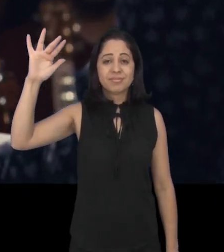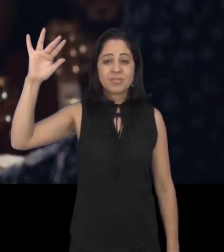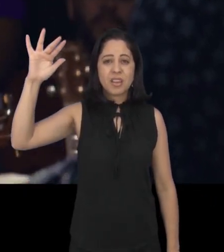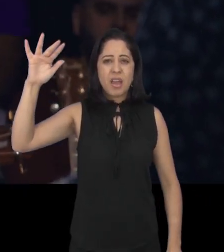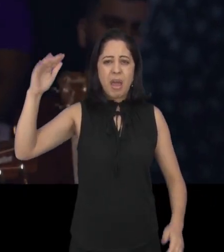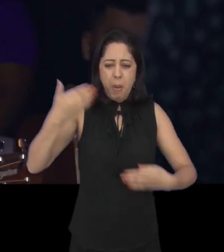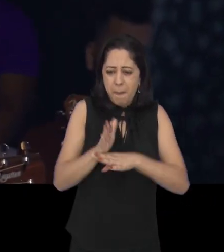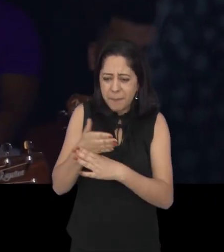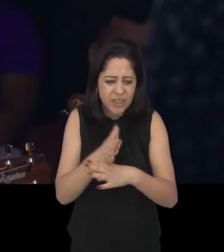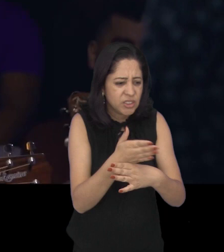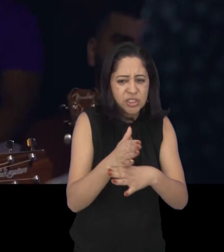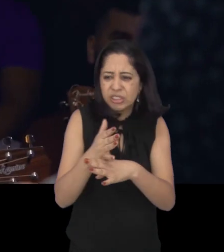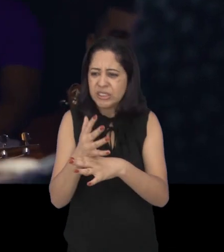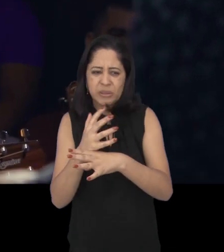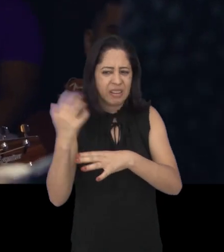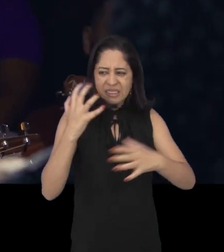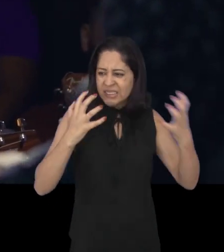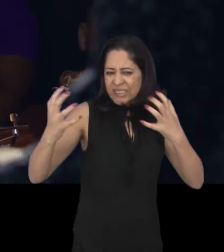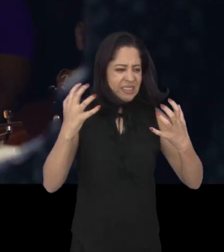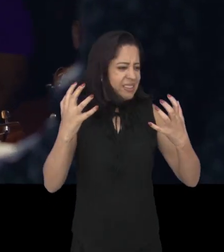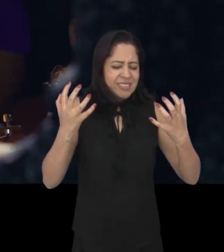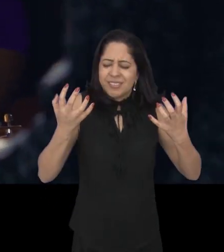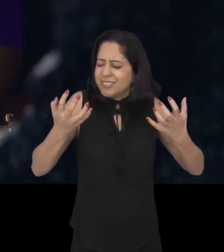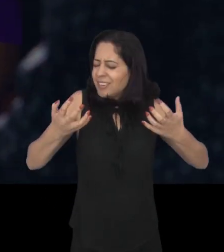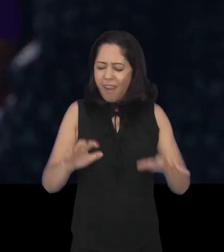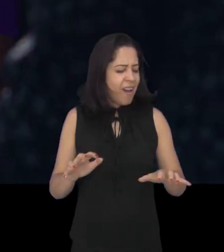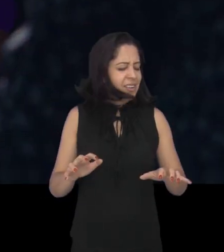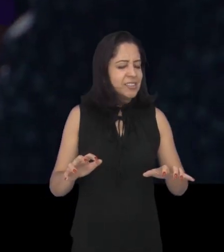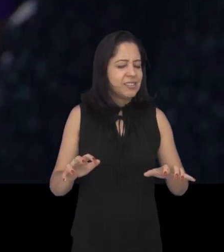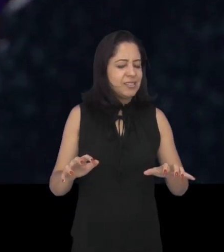estar confuso, efeito parafuso que faça sentir